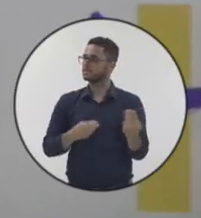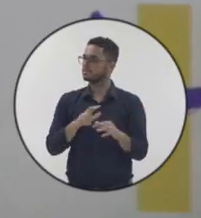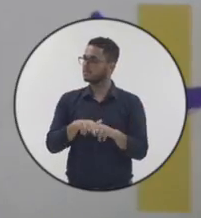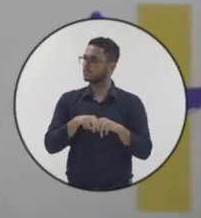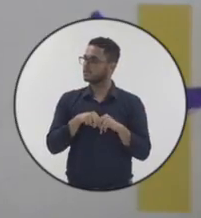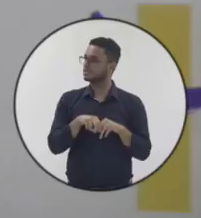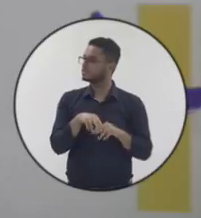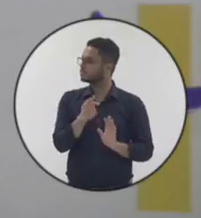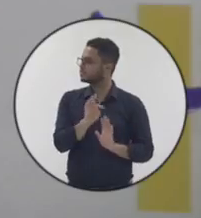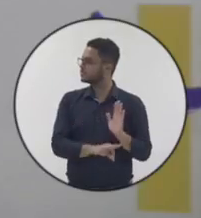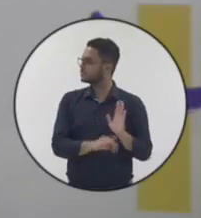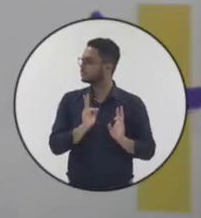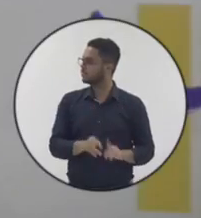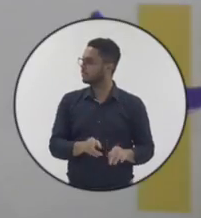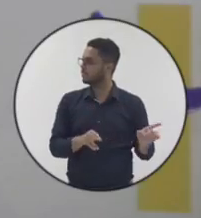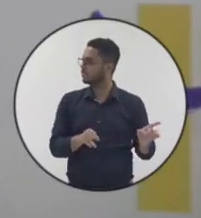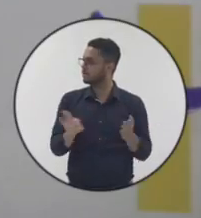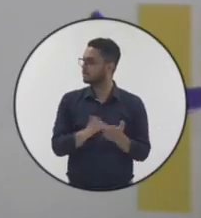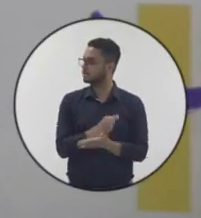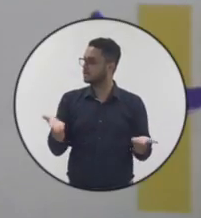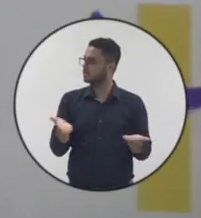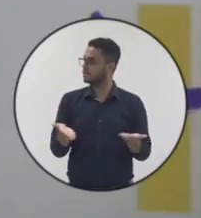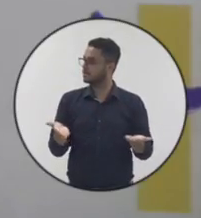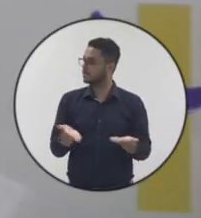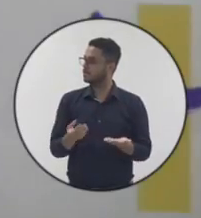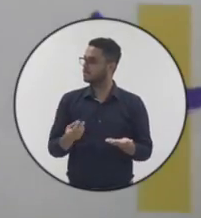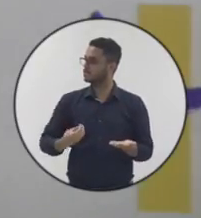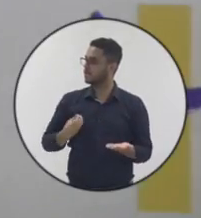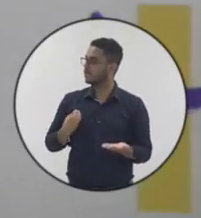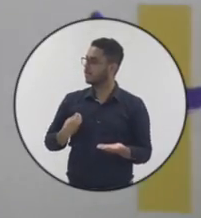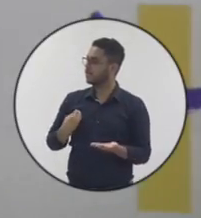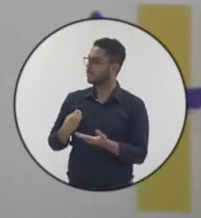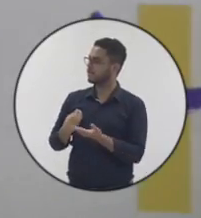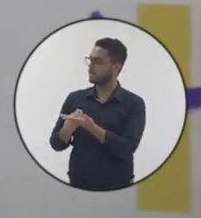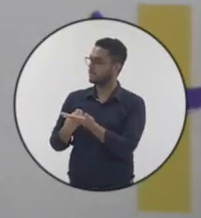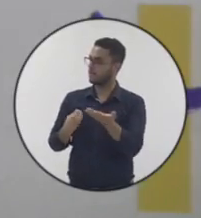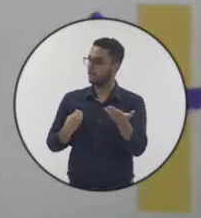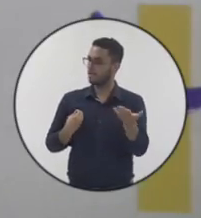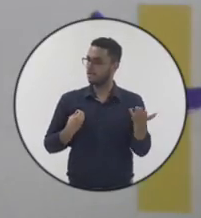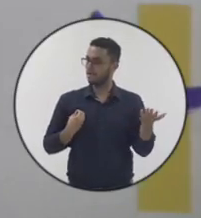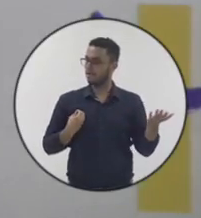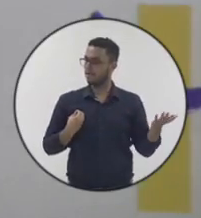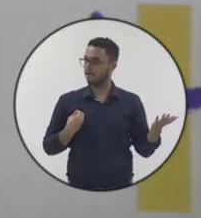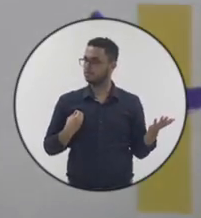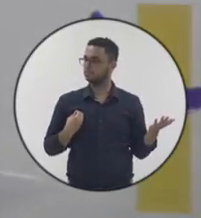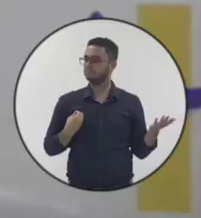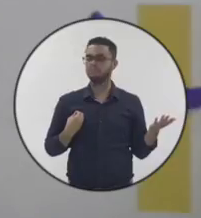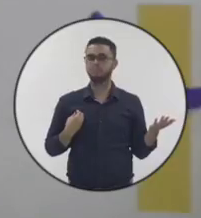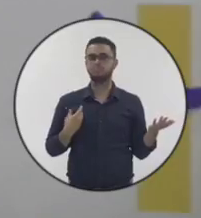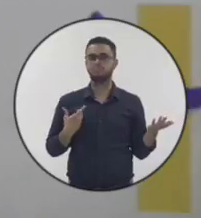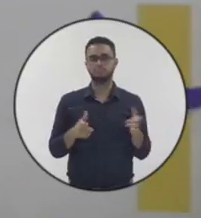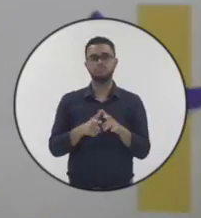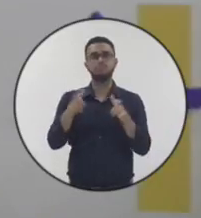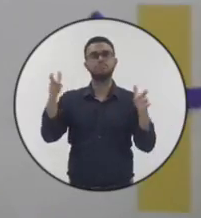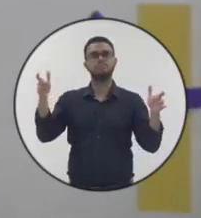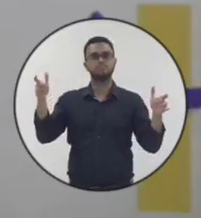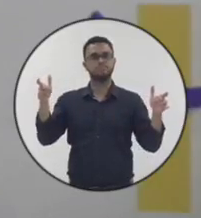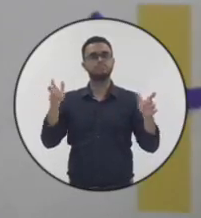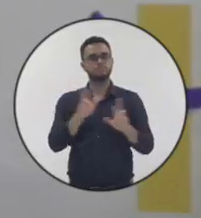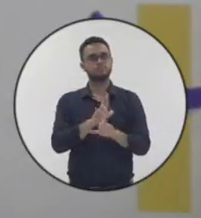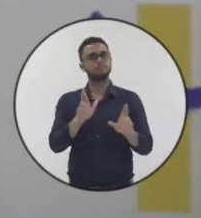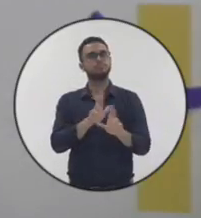da resolução, assinado no dia de hoje, né, com a presença das grandes redes, né,